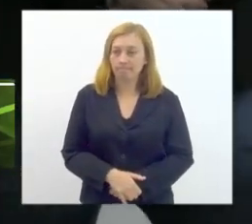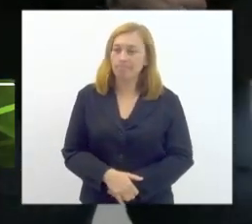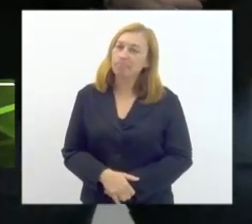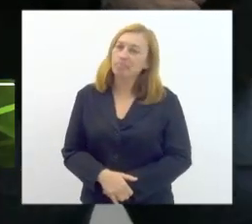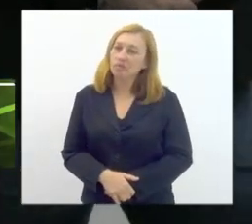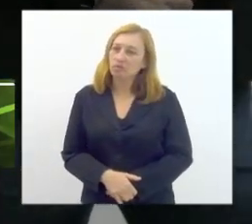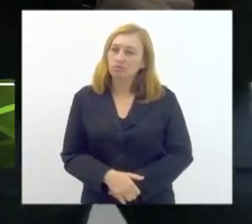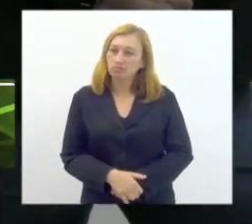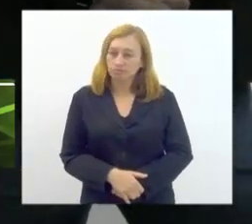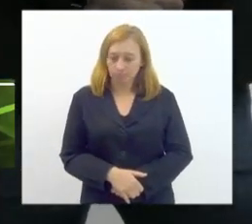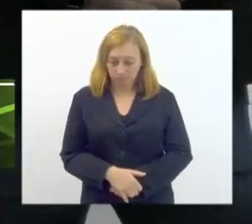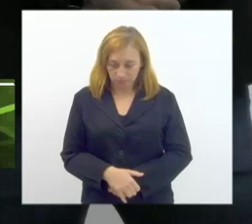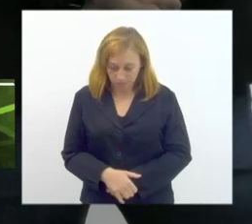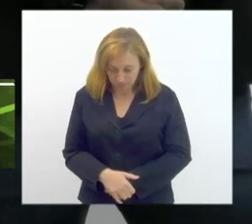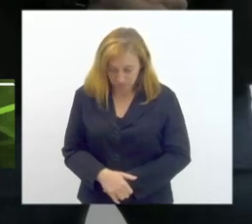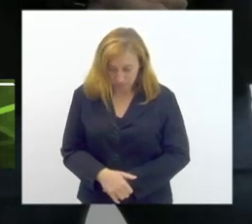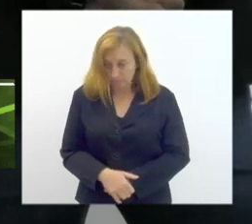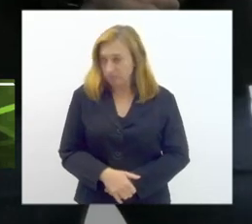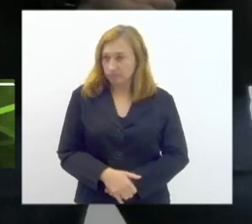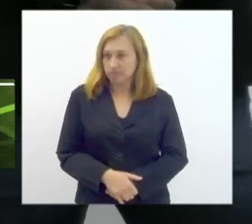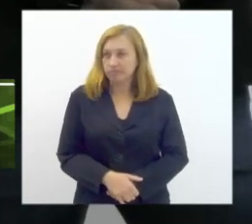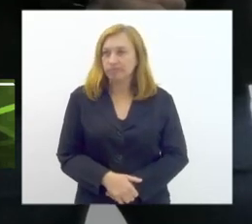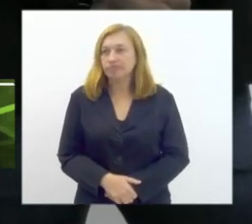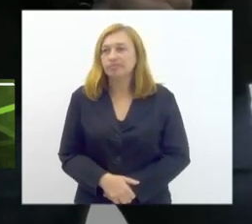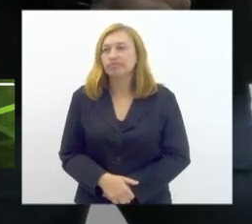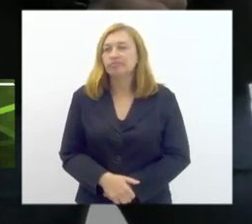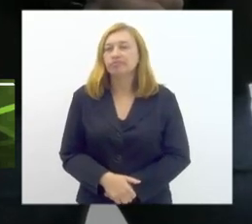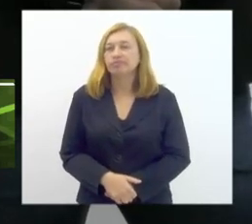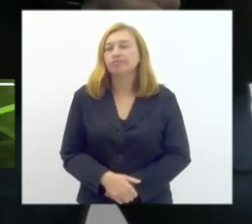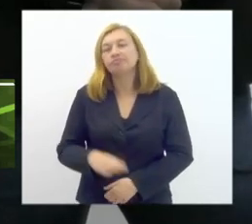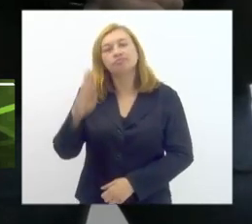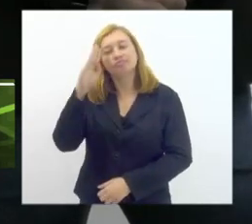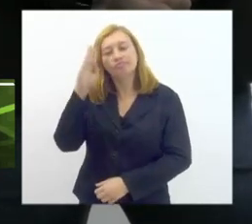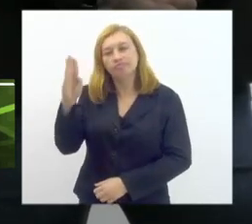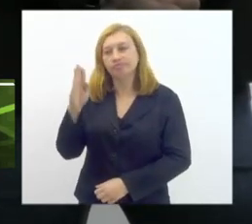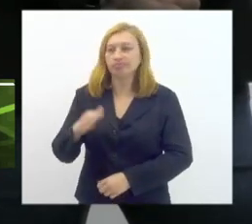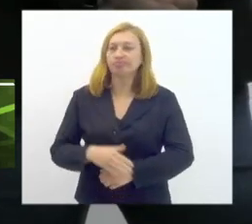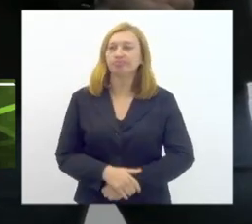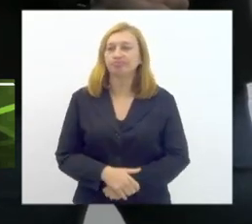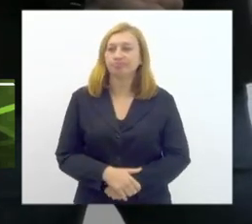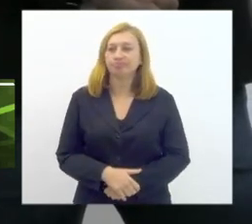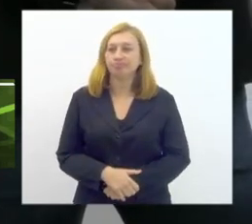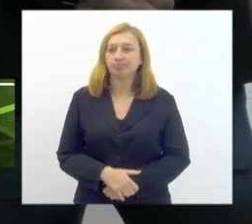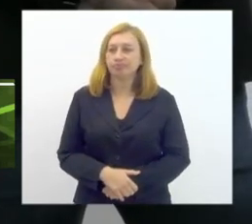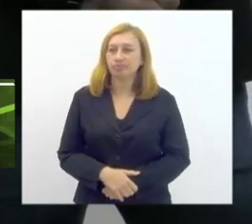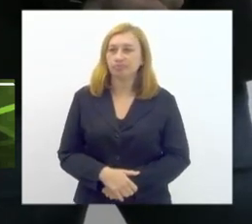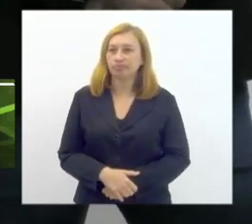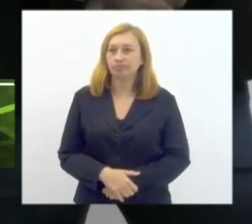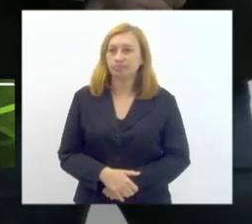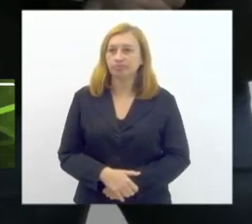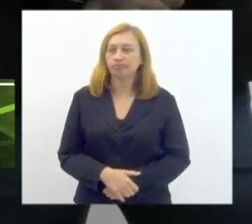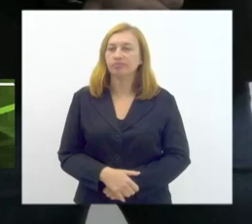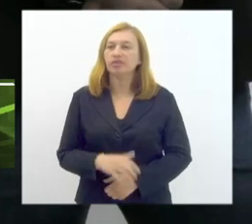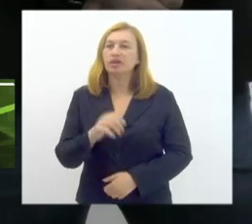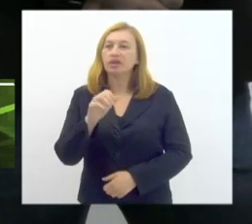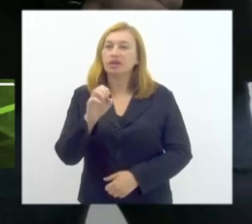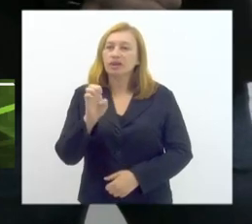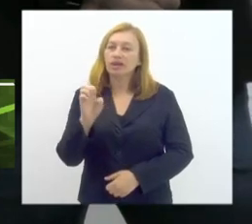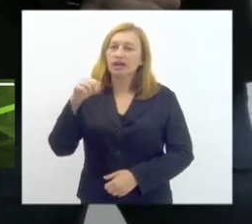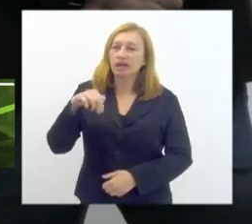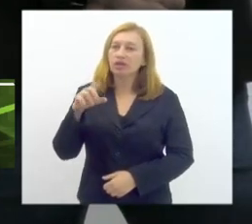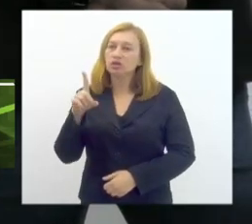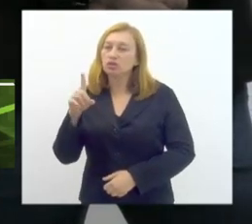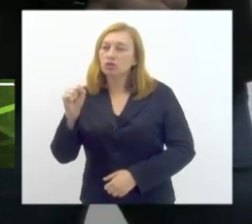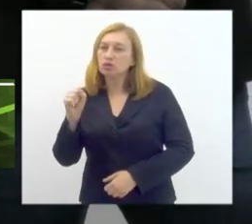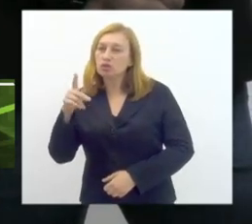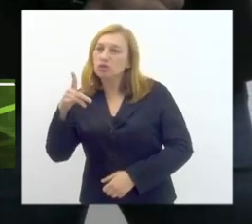eficiência, em média e alta complexidade, principalmente na parte de endoscopia,